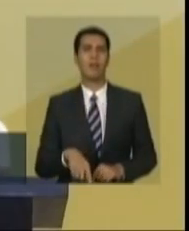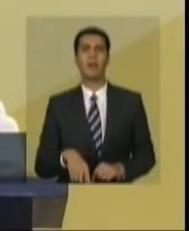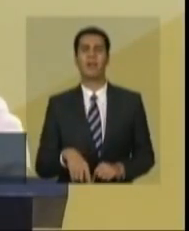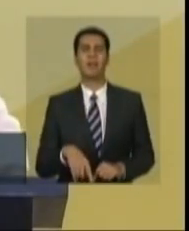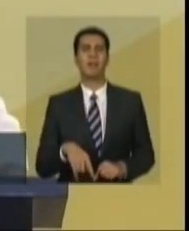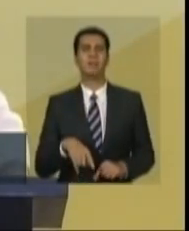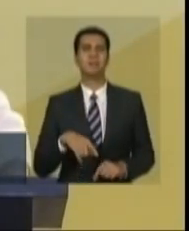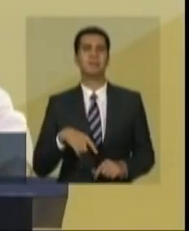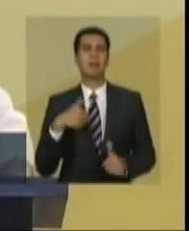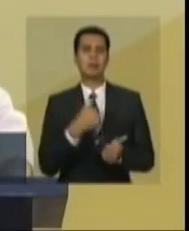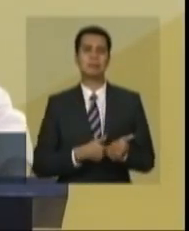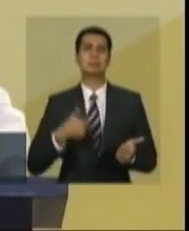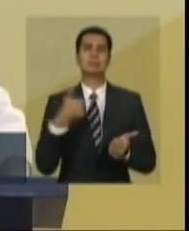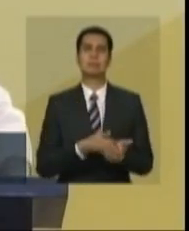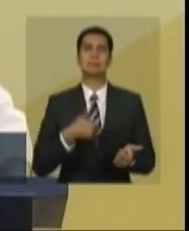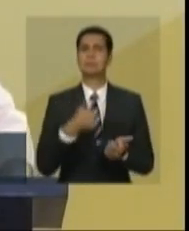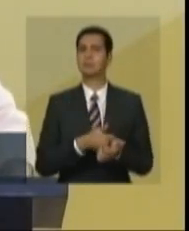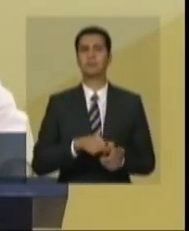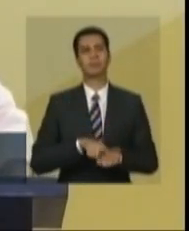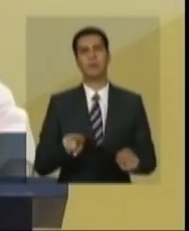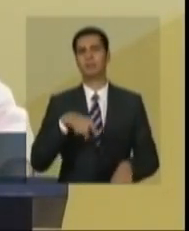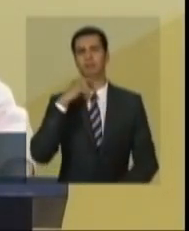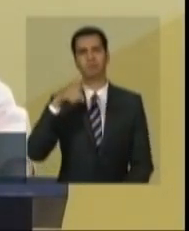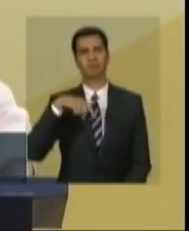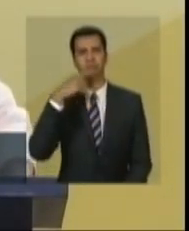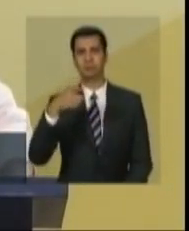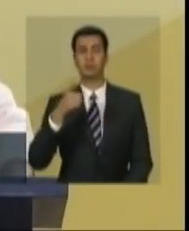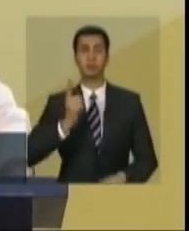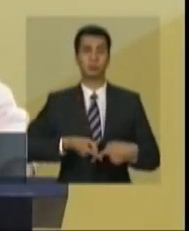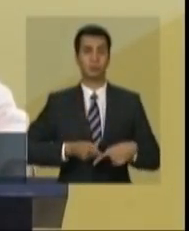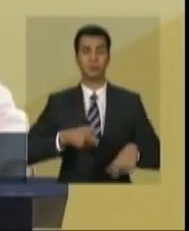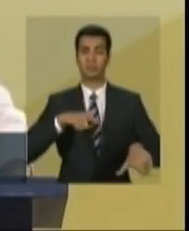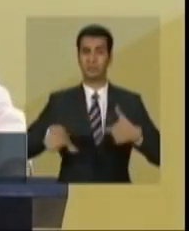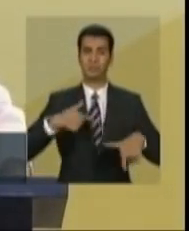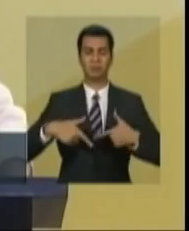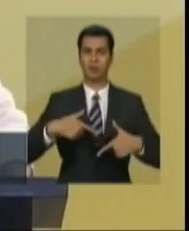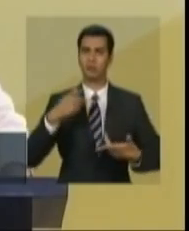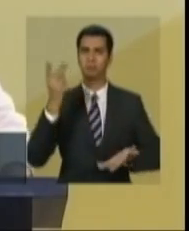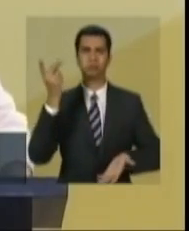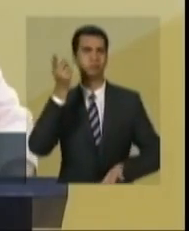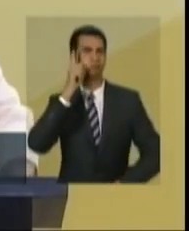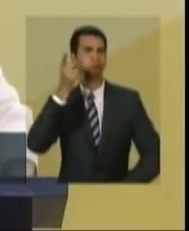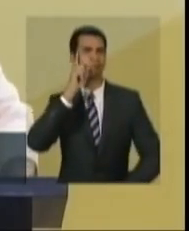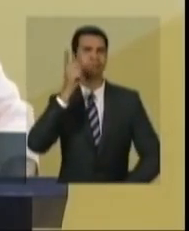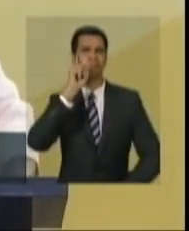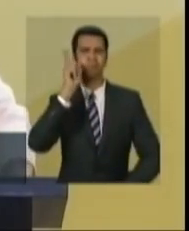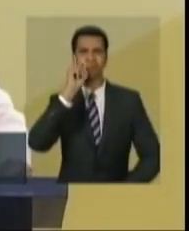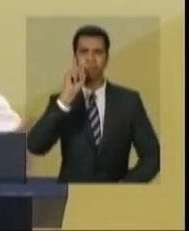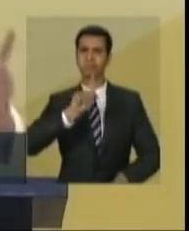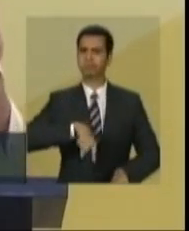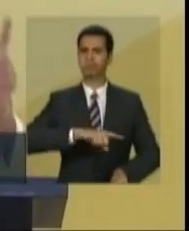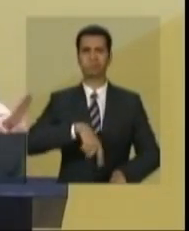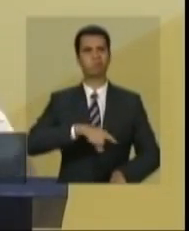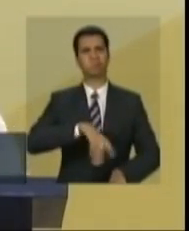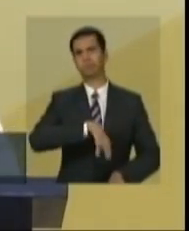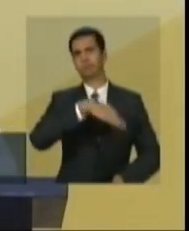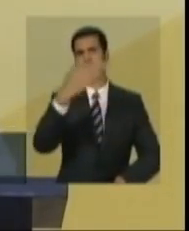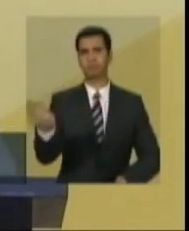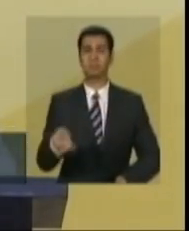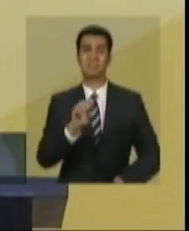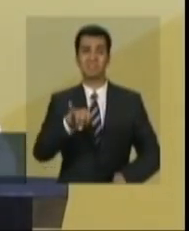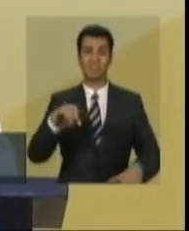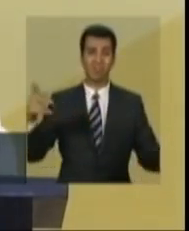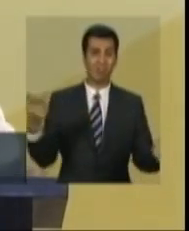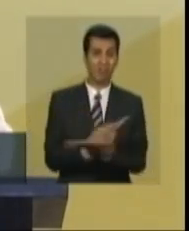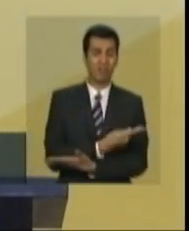se trata de um esforço de 24 horas por dia, que pode ser prejudicado por um único